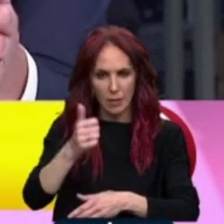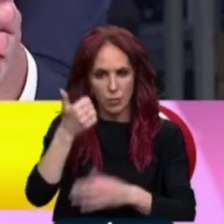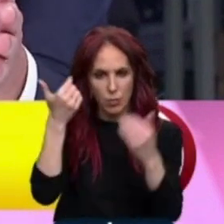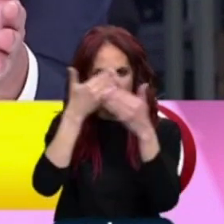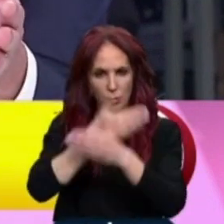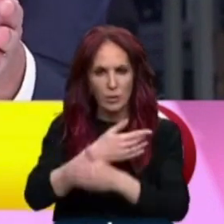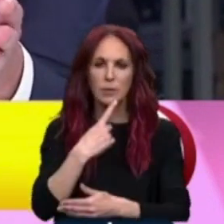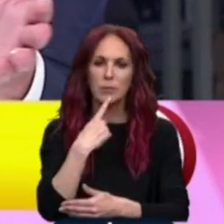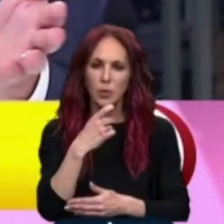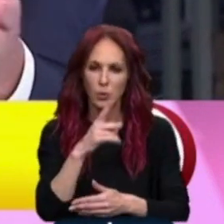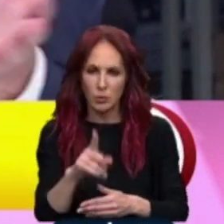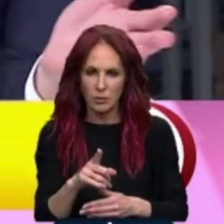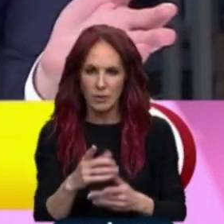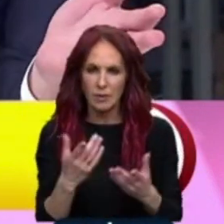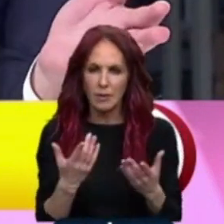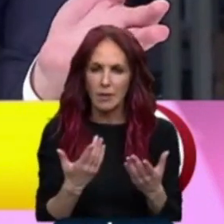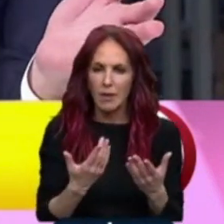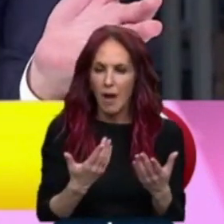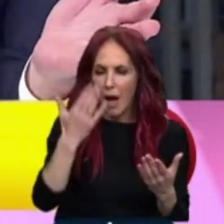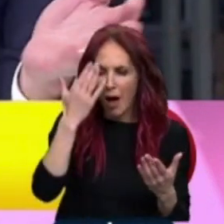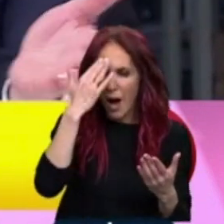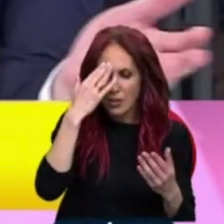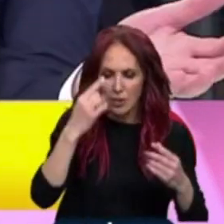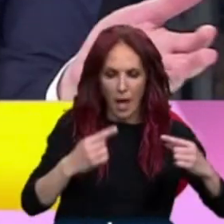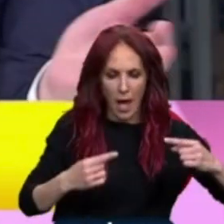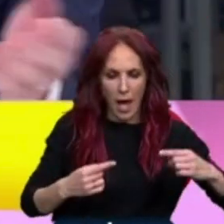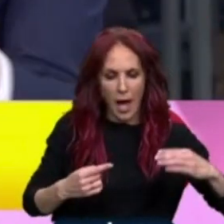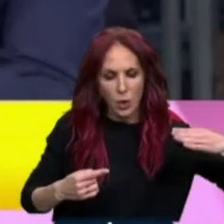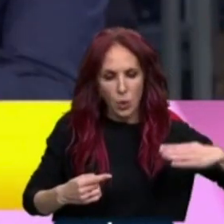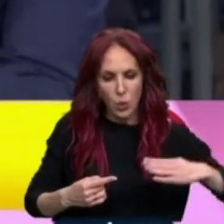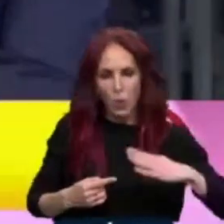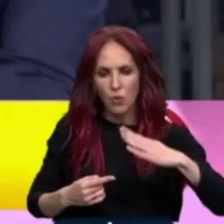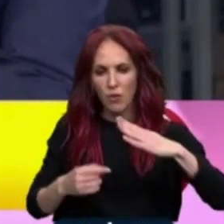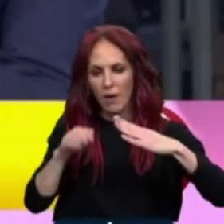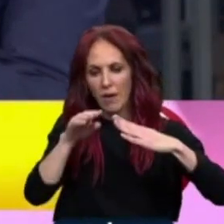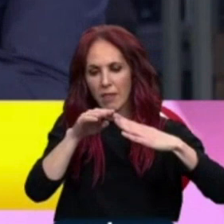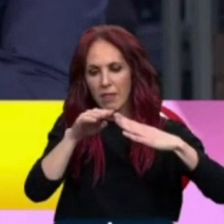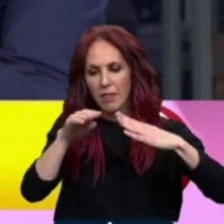Vamos à pergunta fundamental. Estamos ou não a conseguir alisar a curva?